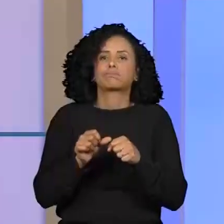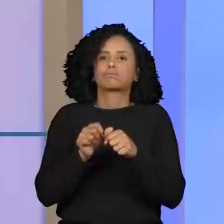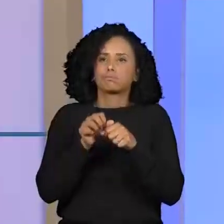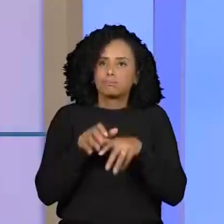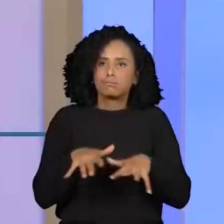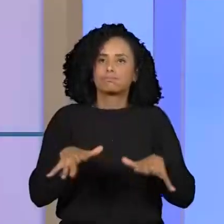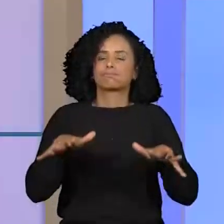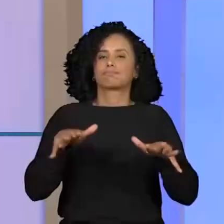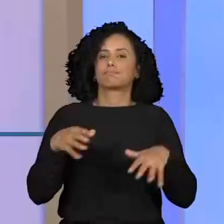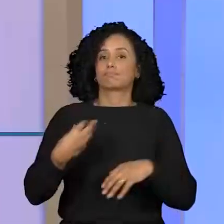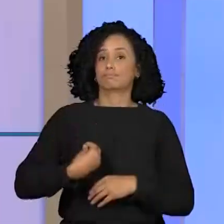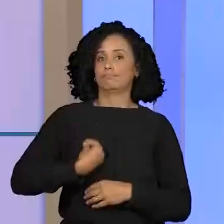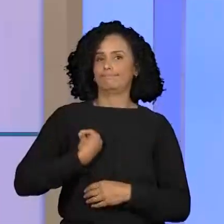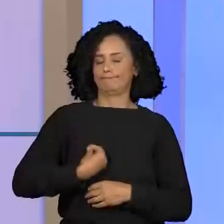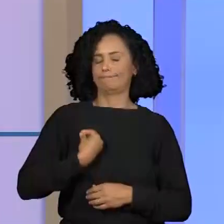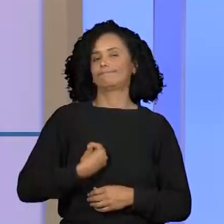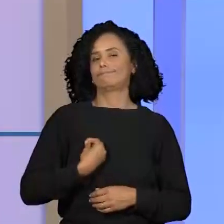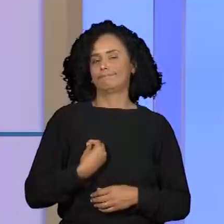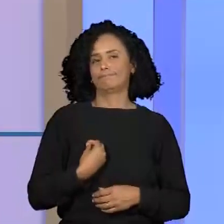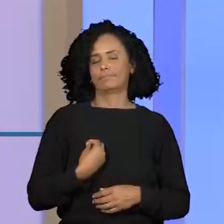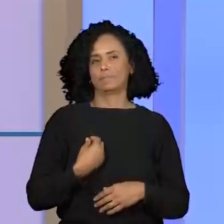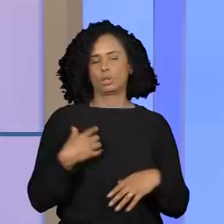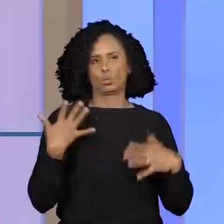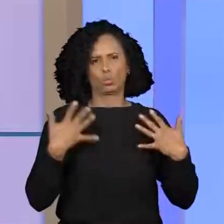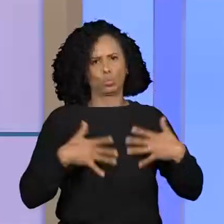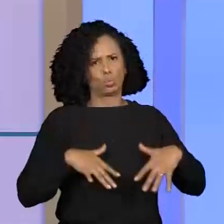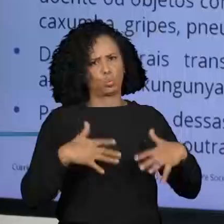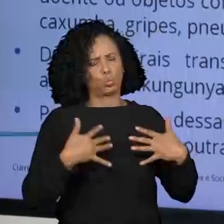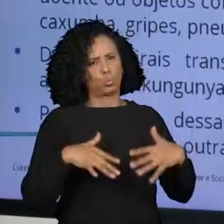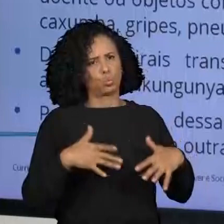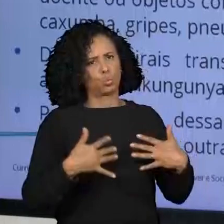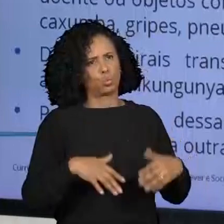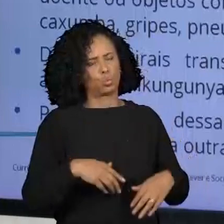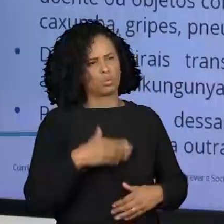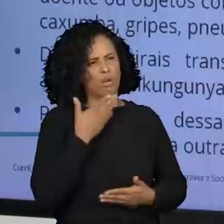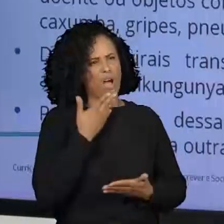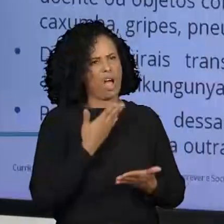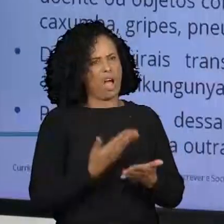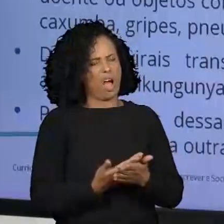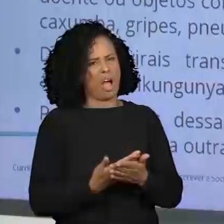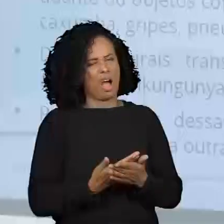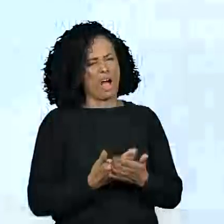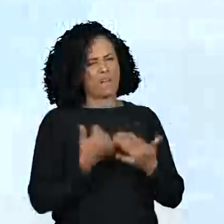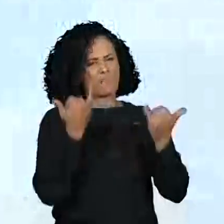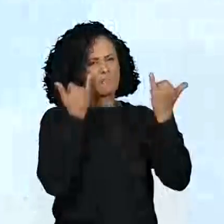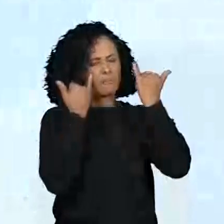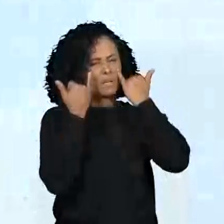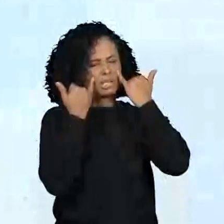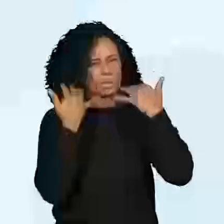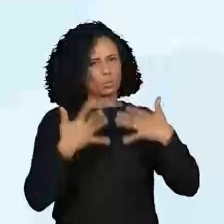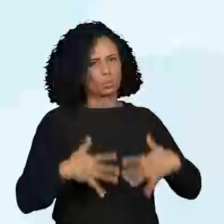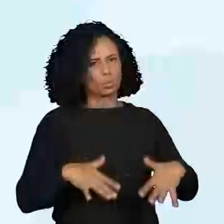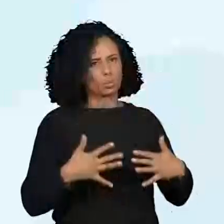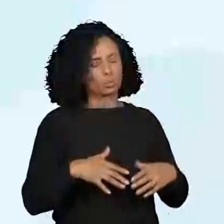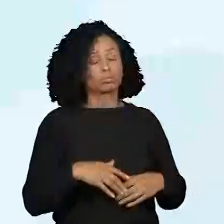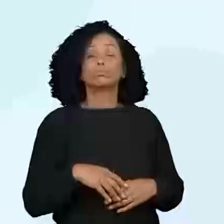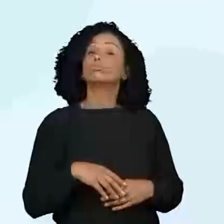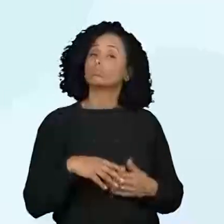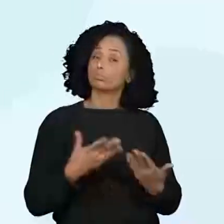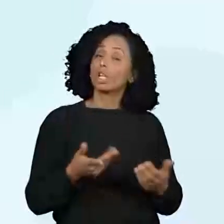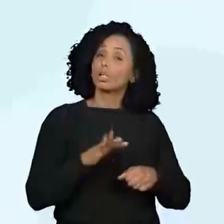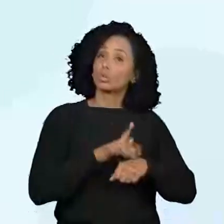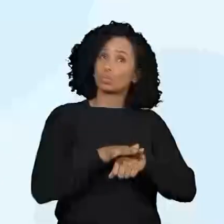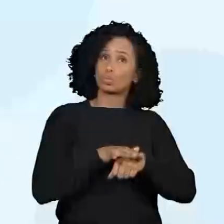conseguir sobreviver. Nossa, eu tô ficando chocada com essas informações. As doenças virais também podem